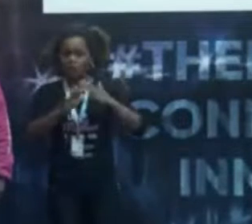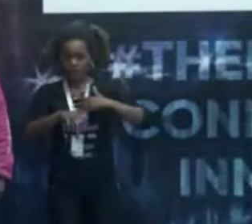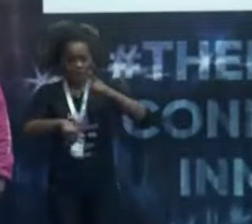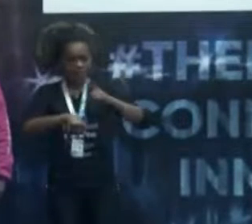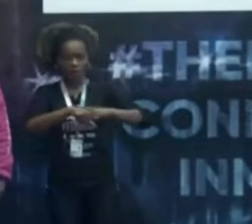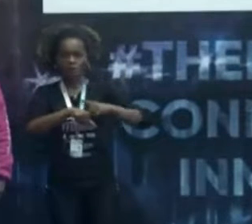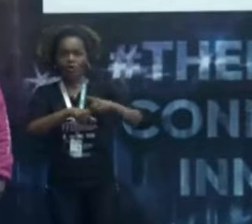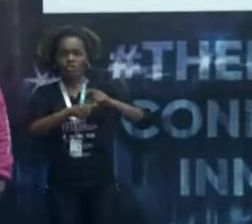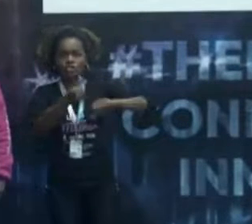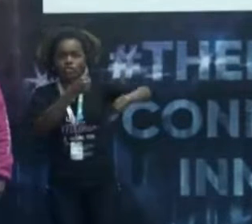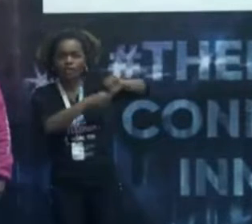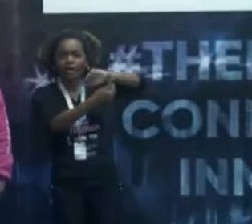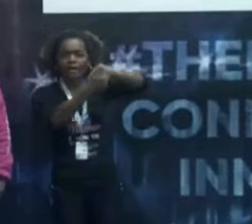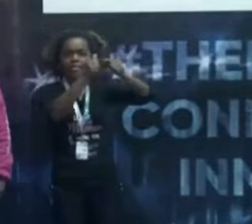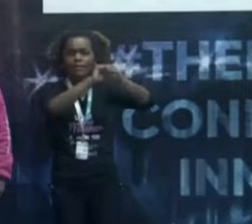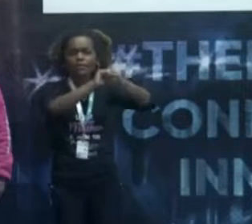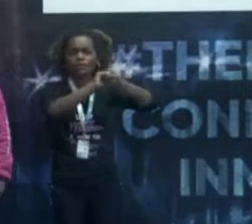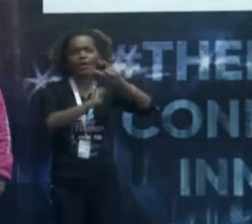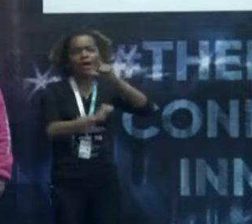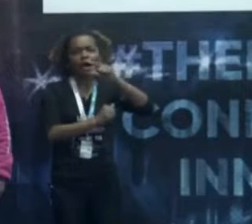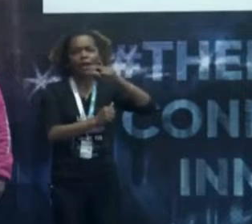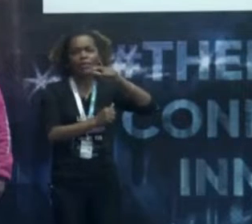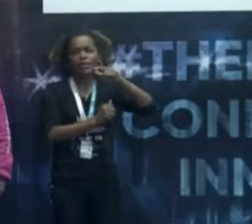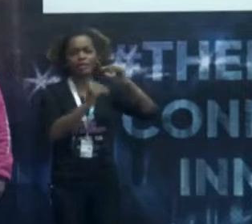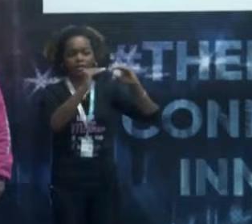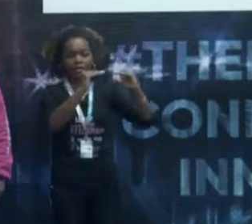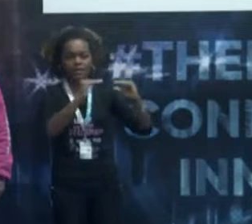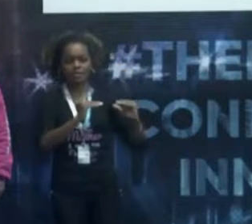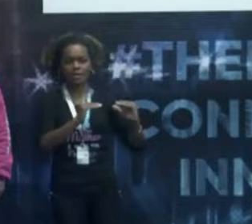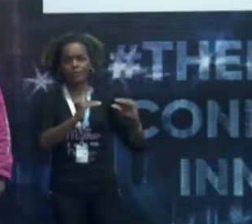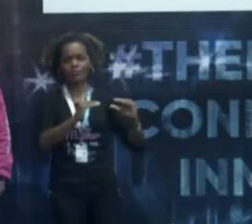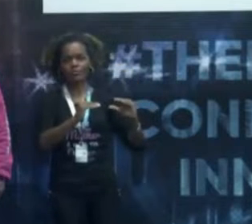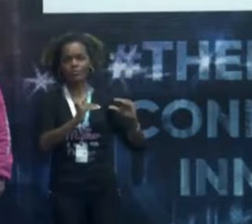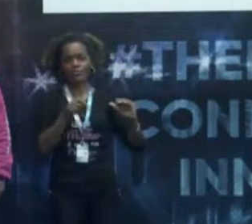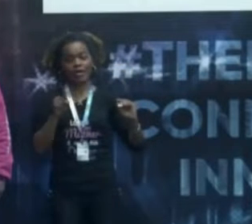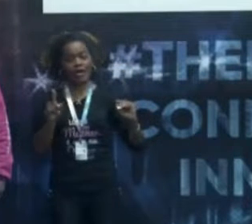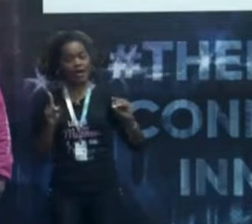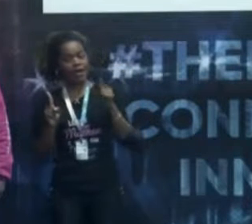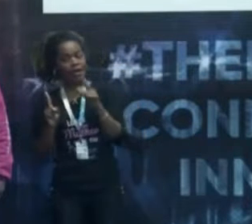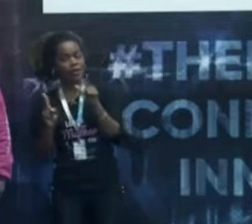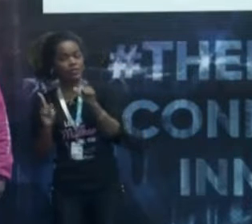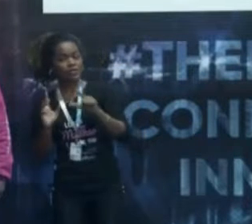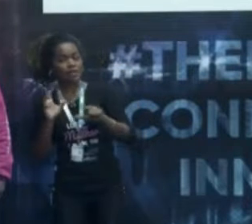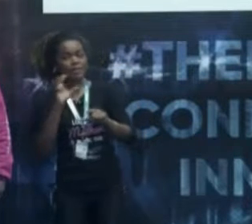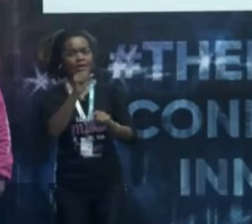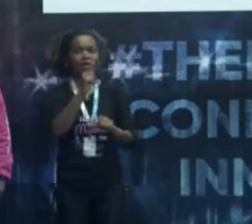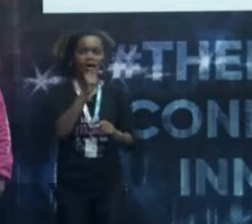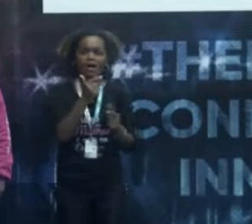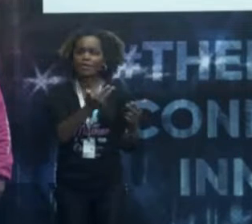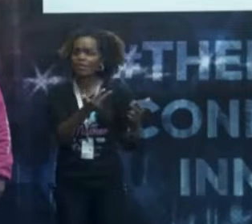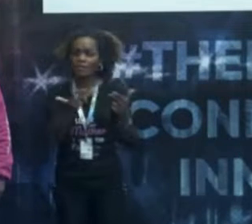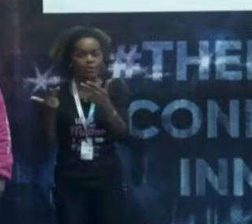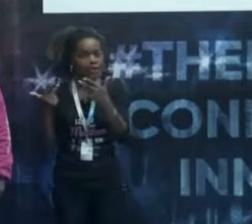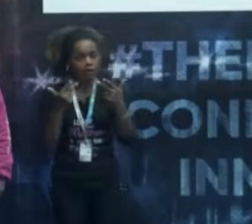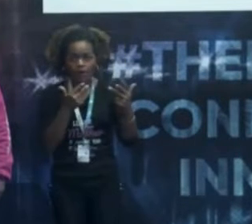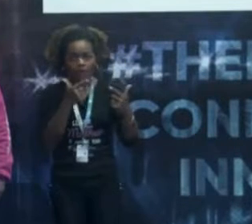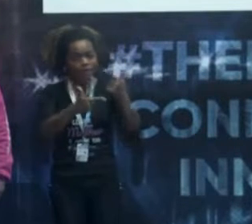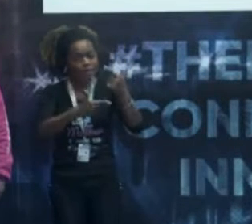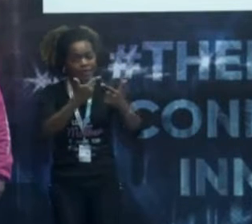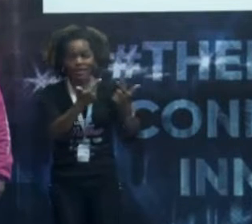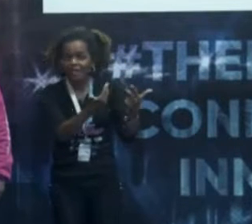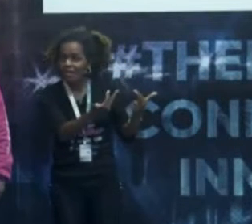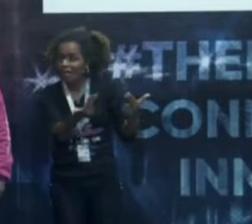inclusão, né? É a gente ter as pessoas trabalhando todas iguais, né? Todo mundo junto, igual e com as mesmas condições. É dar